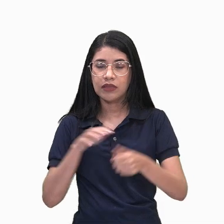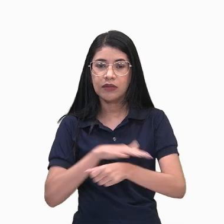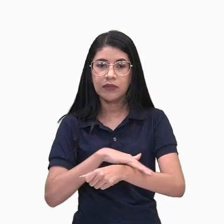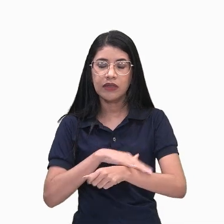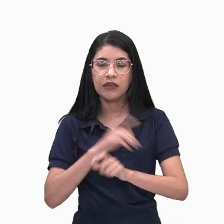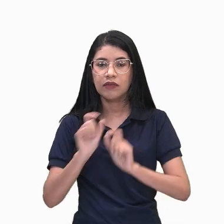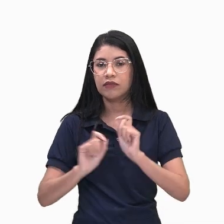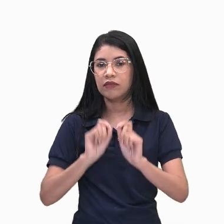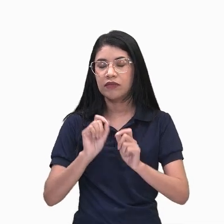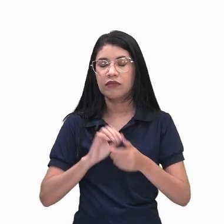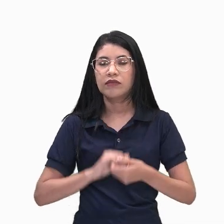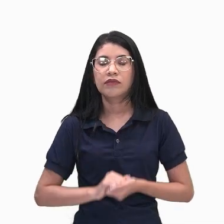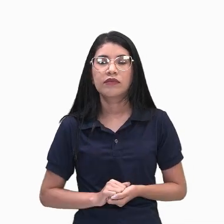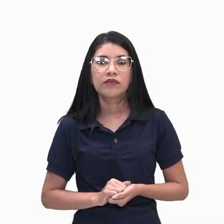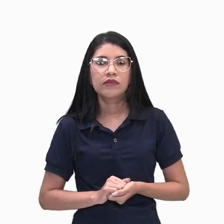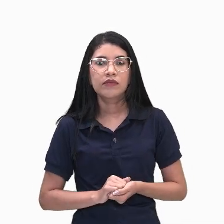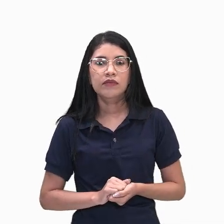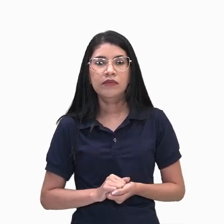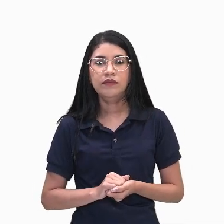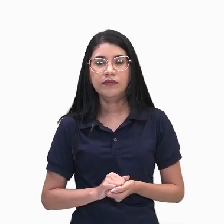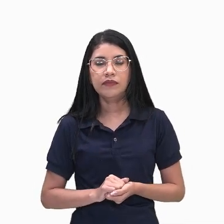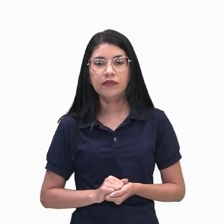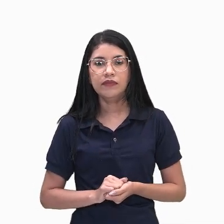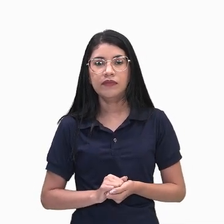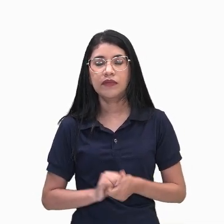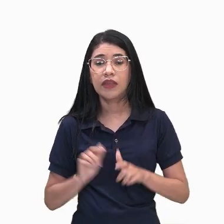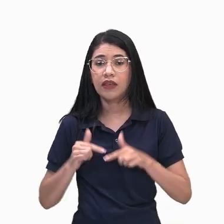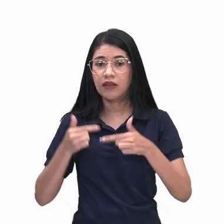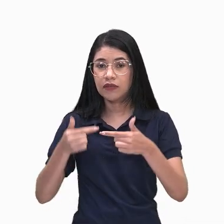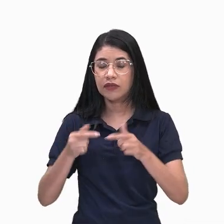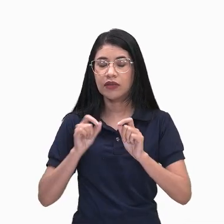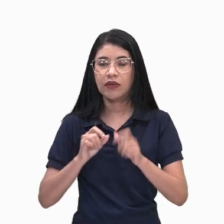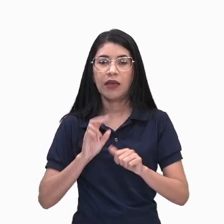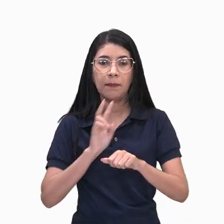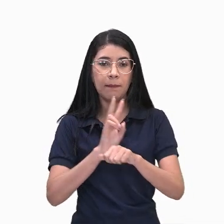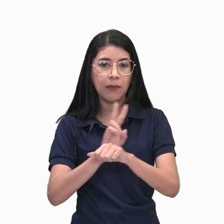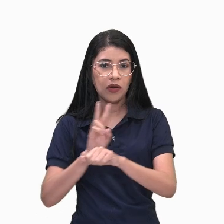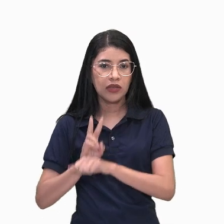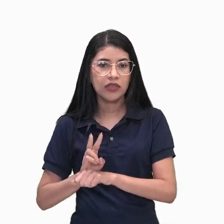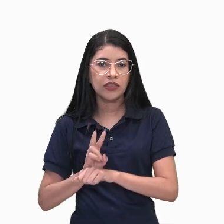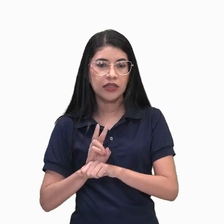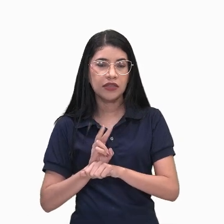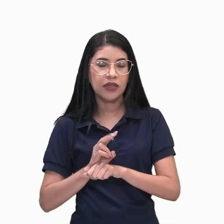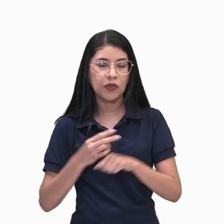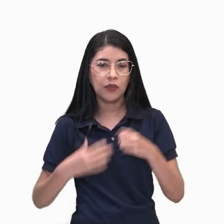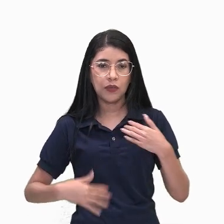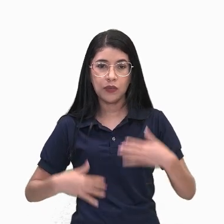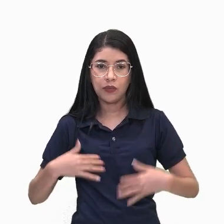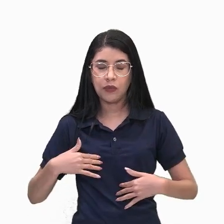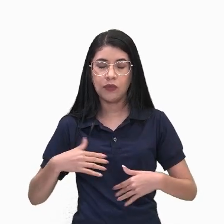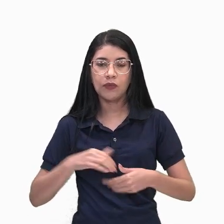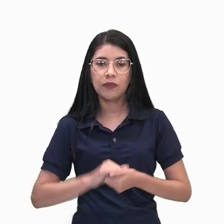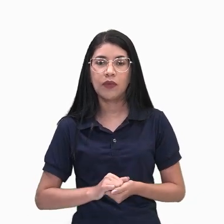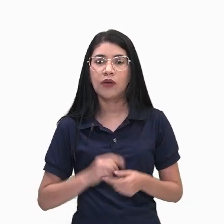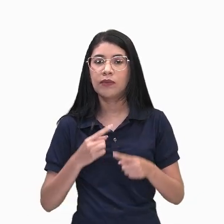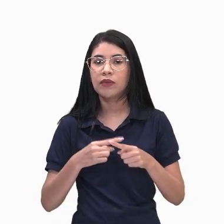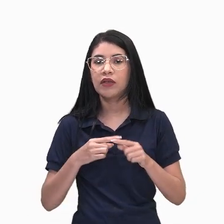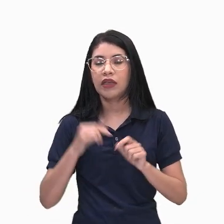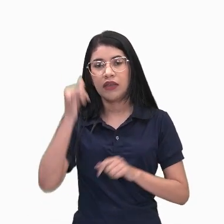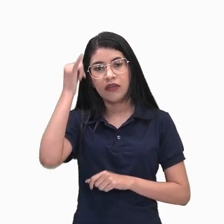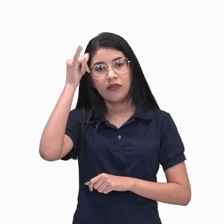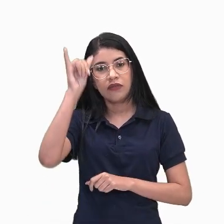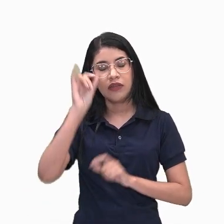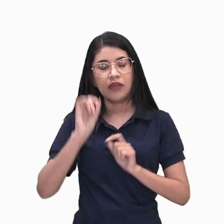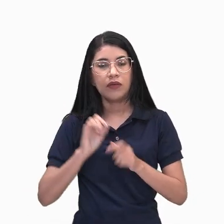observar. Então, olha aí, tem como função proteção e revestimento, porque ele vai evitar